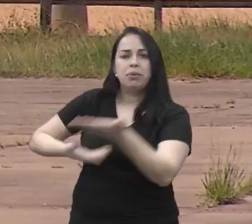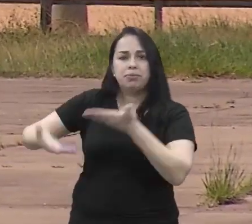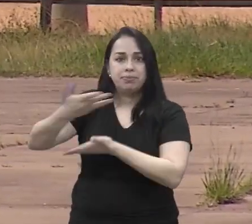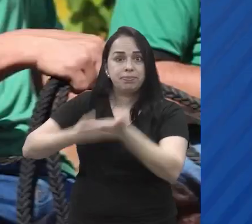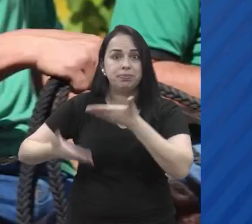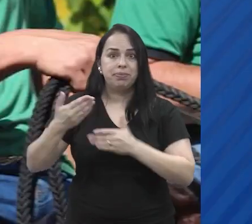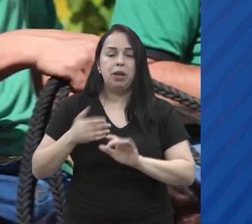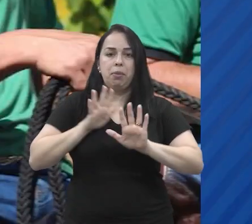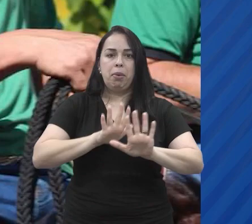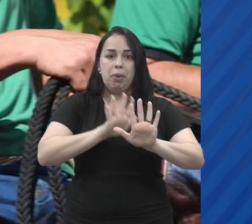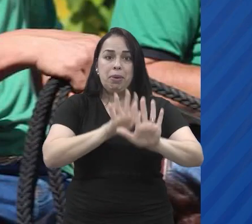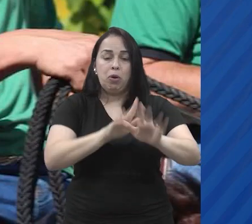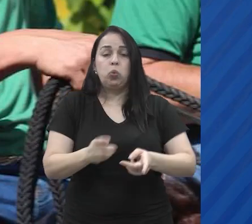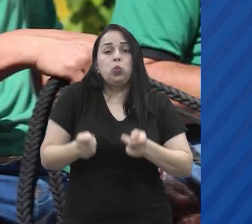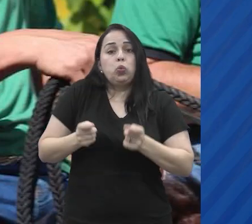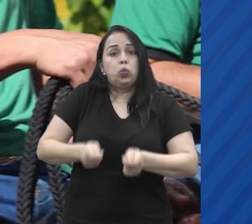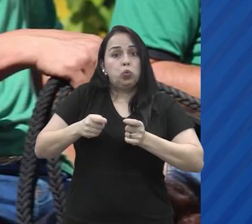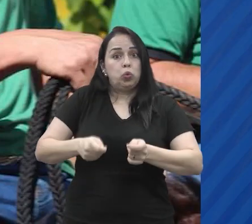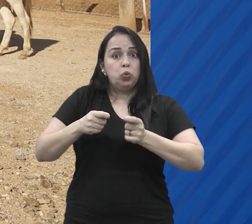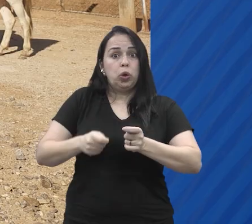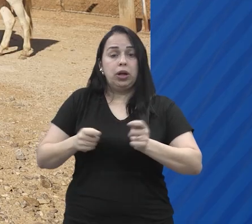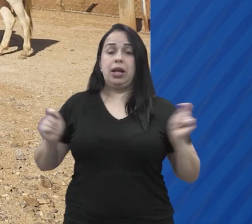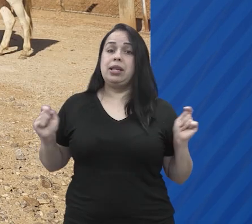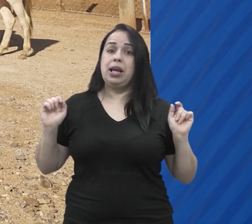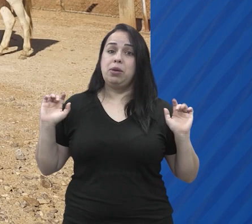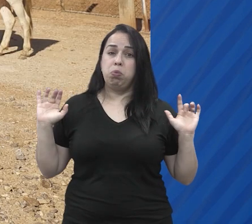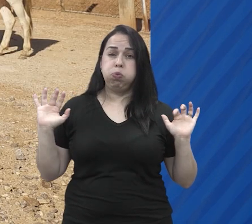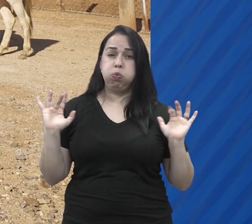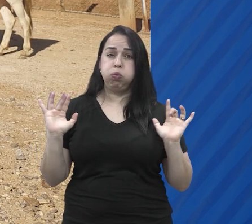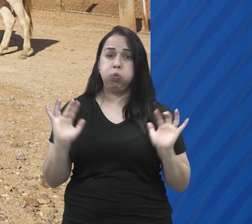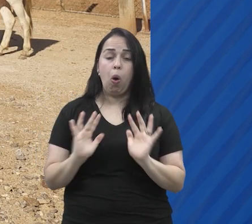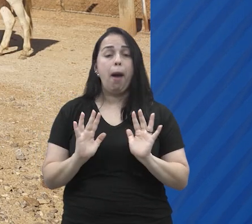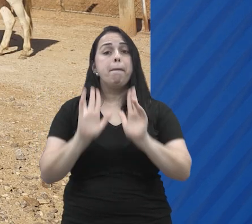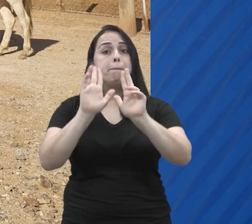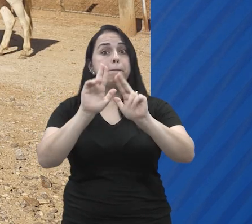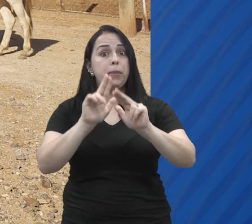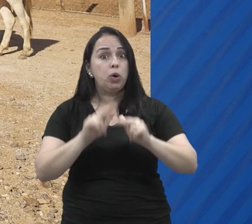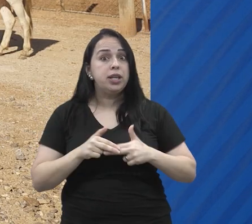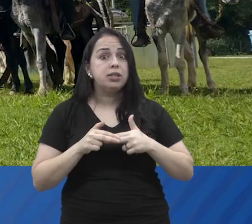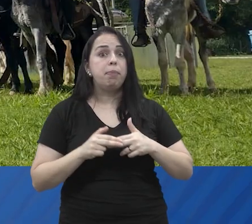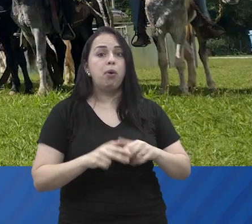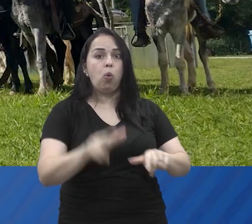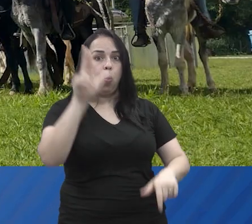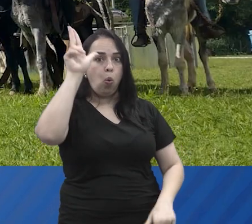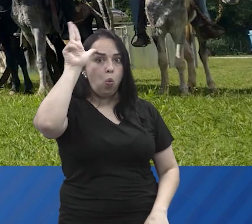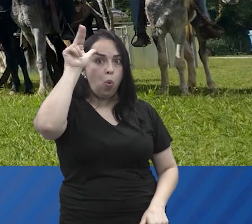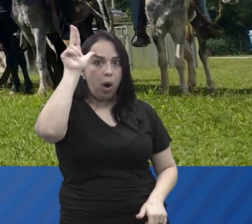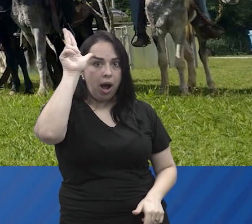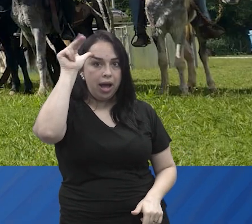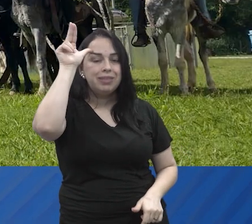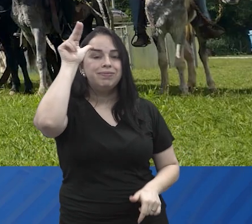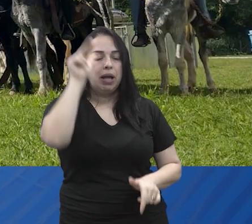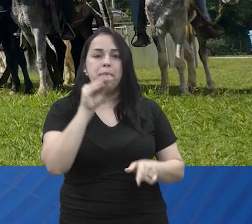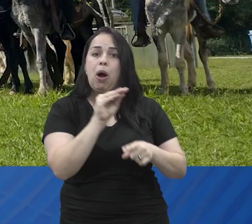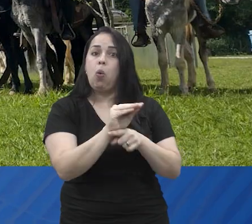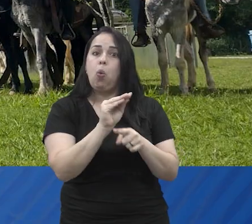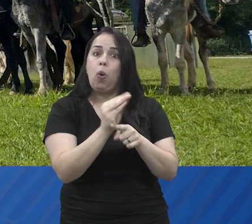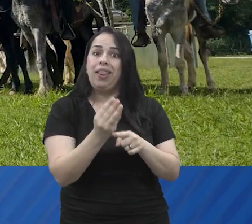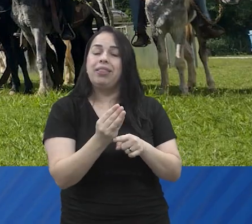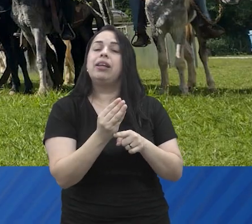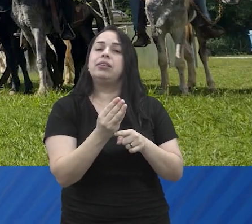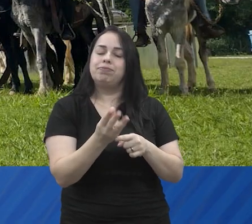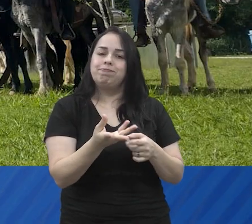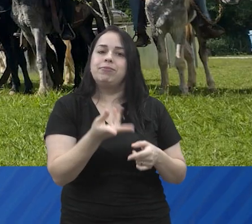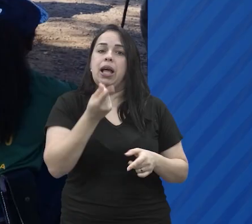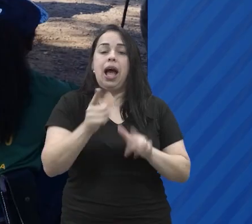de semana. As romarias, cavalgadas e marchas atraem grandes aglomerações de animais. Para garantir o bem-estar dos equinos